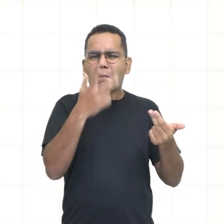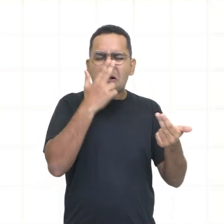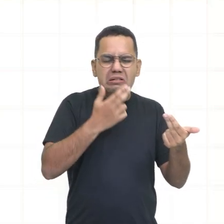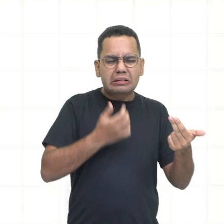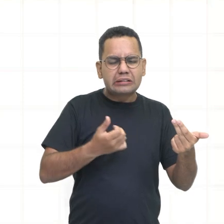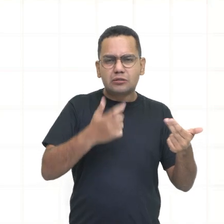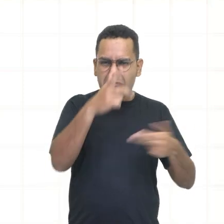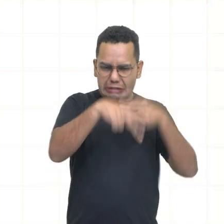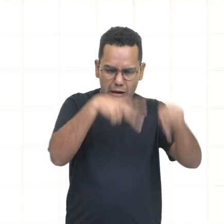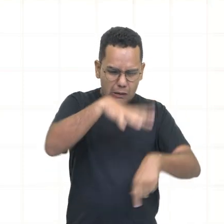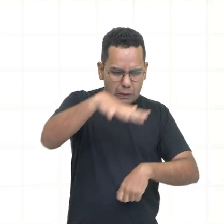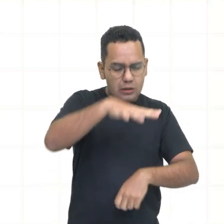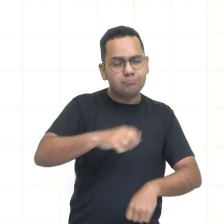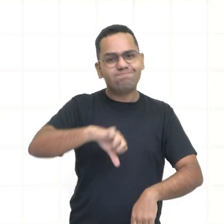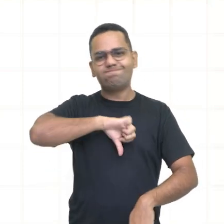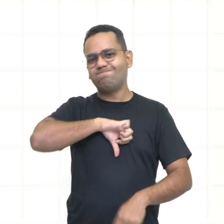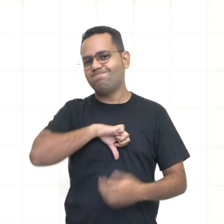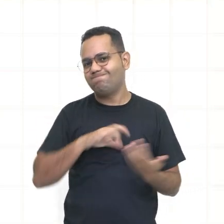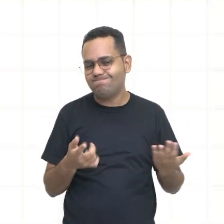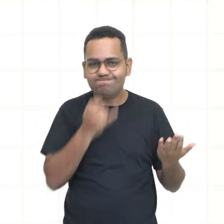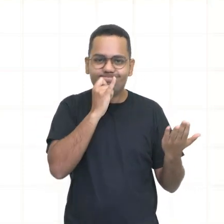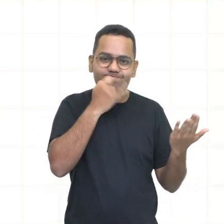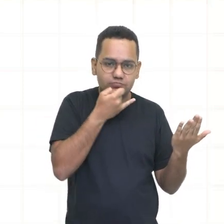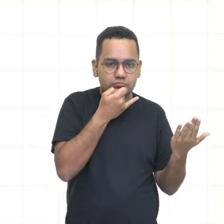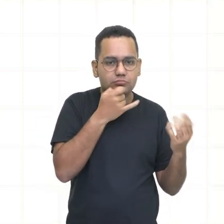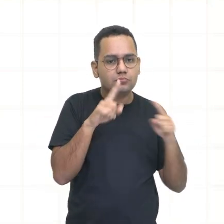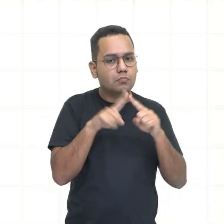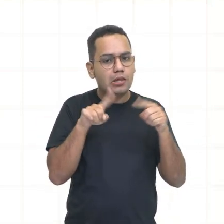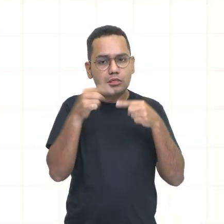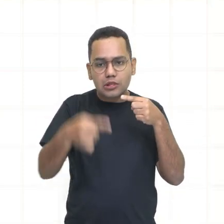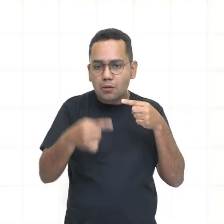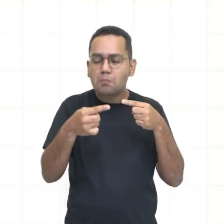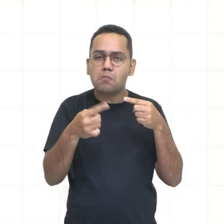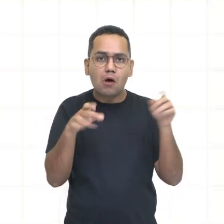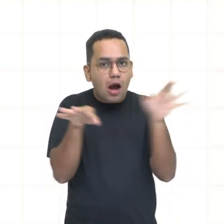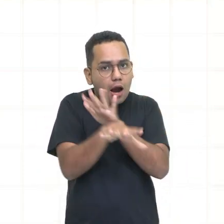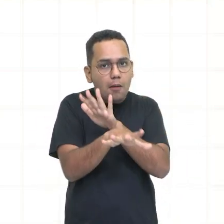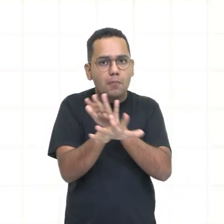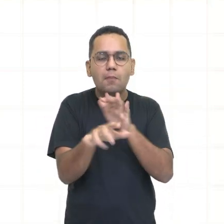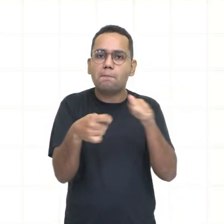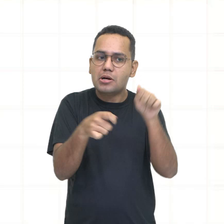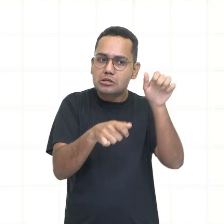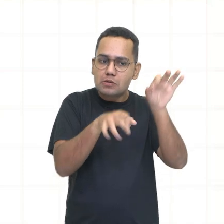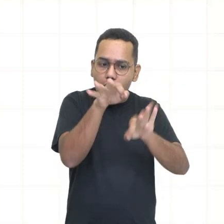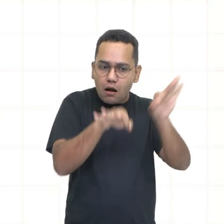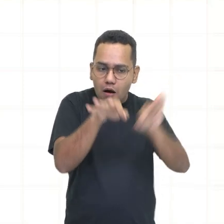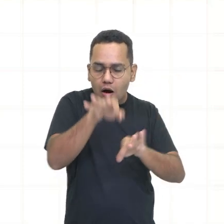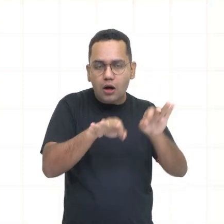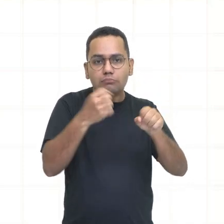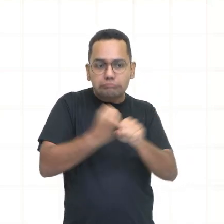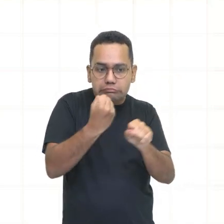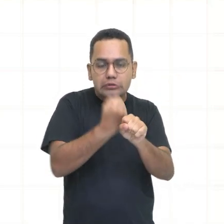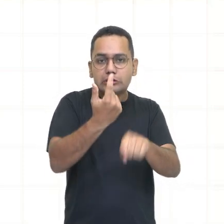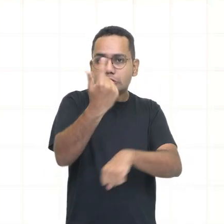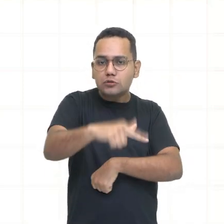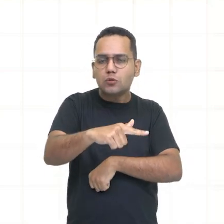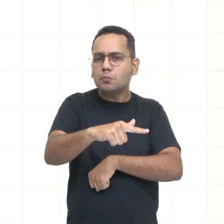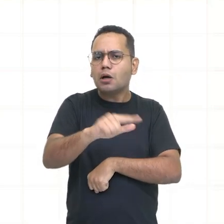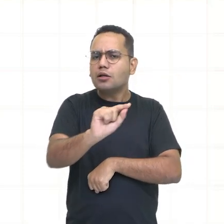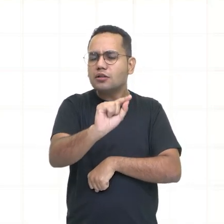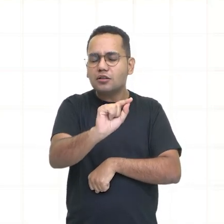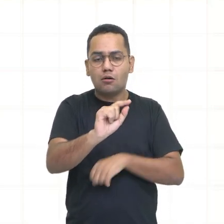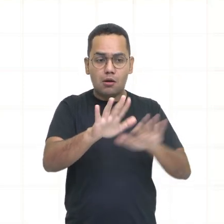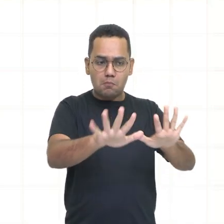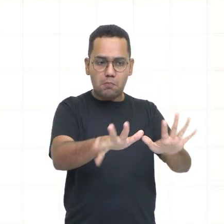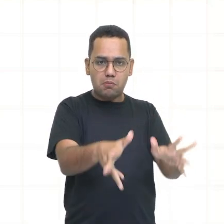Então, quando acaba a Primeira Guerra, eles querem se reestruturar, recuperar a sua, vamos dizer assim, o seu brilho.